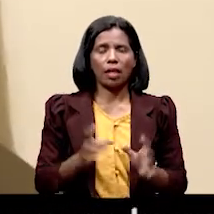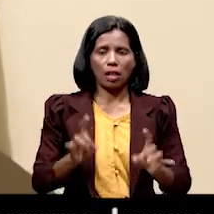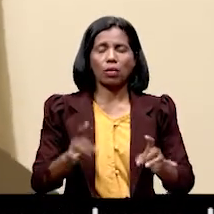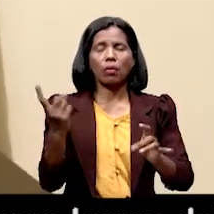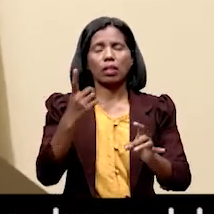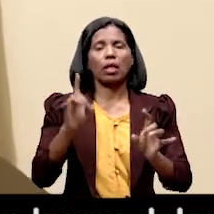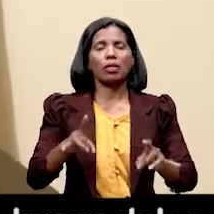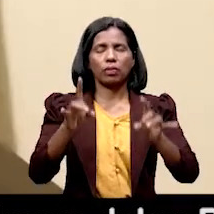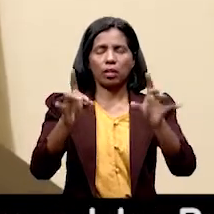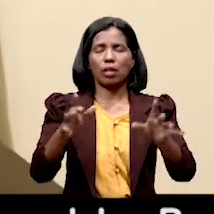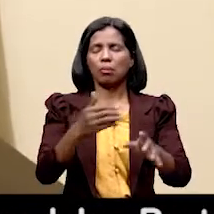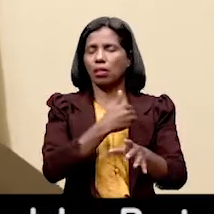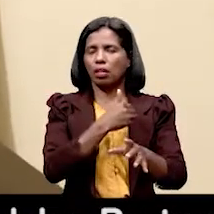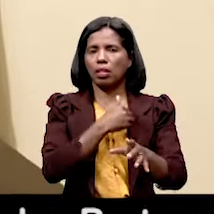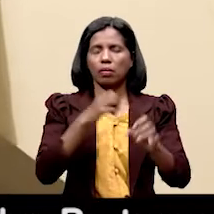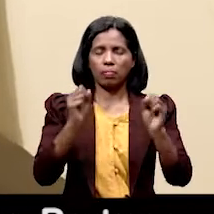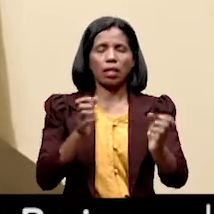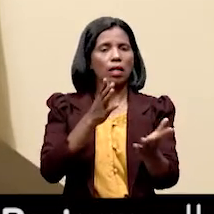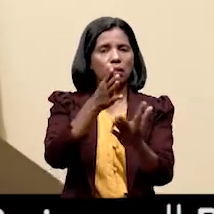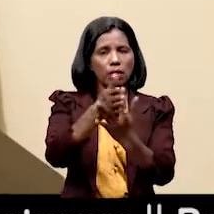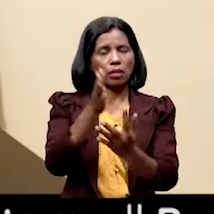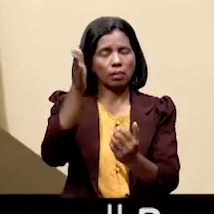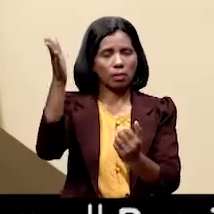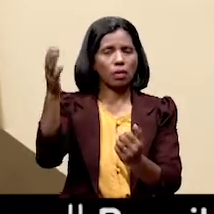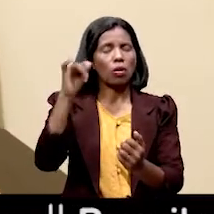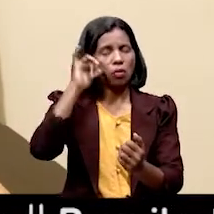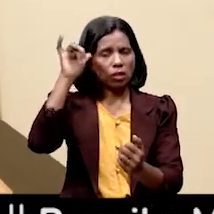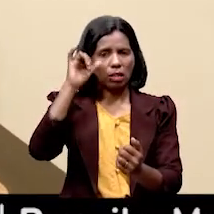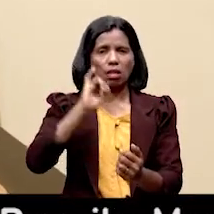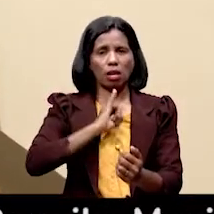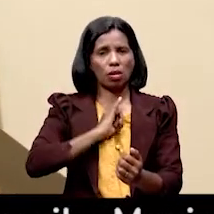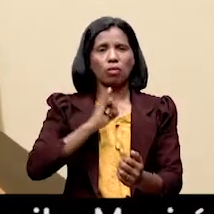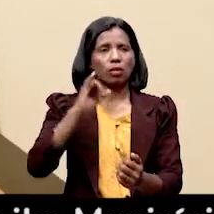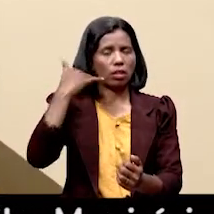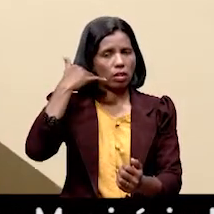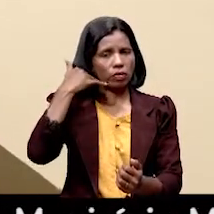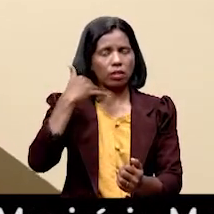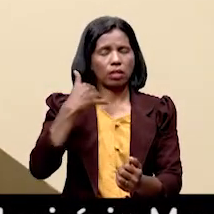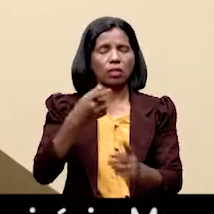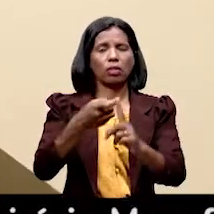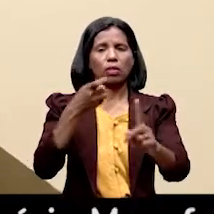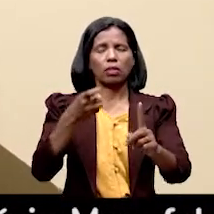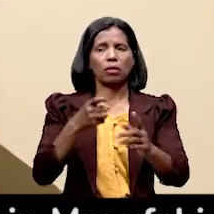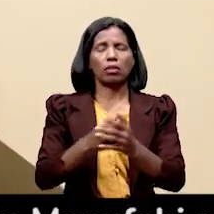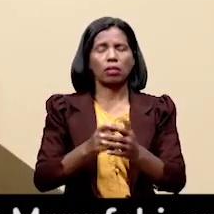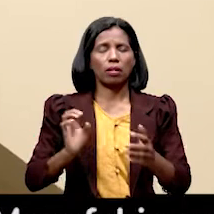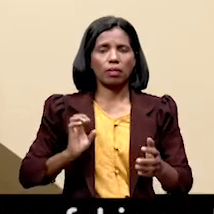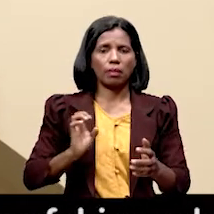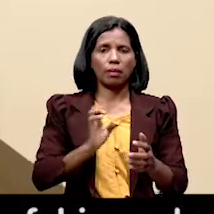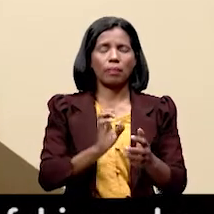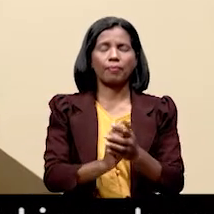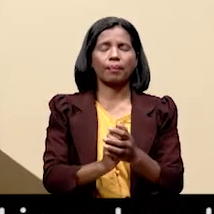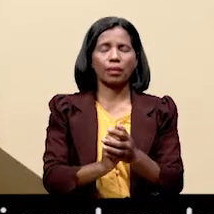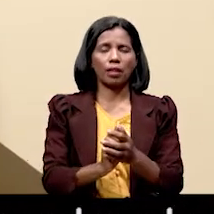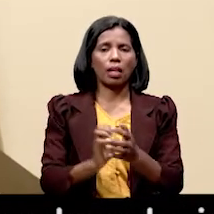to agora ita sidau ka bele acesso tamen na bajo se ka hetan telefone ku si tenine mister nego estrangeiro ho